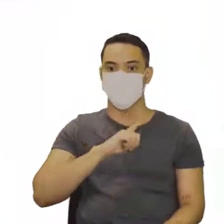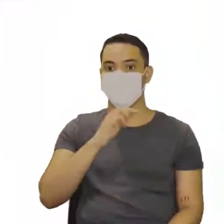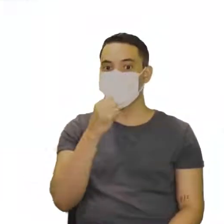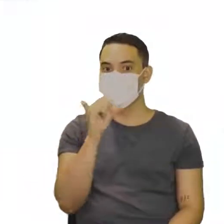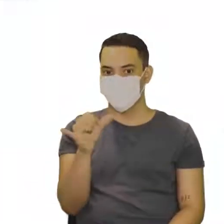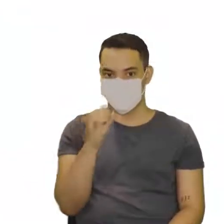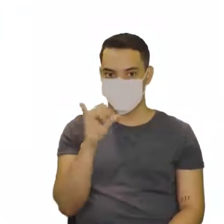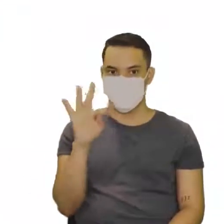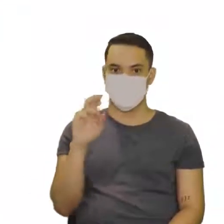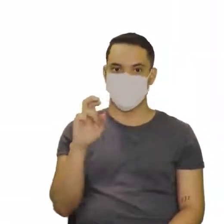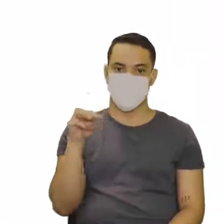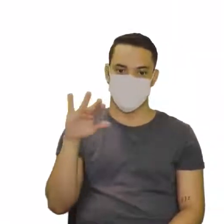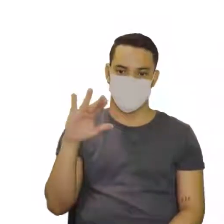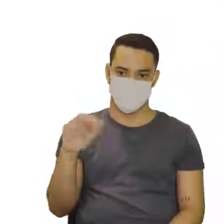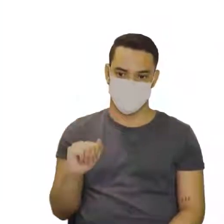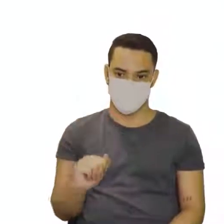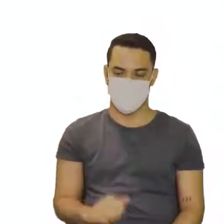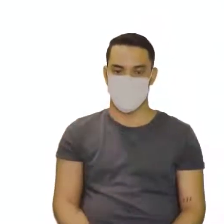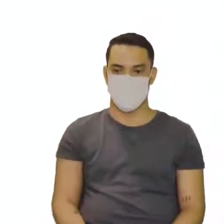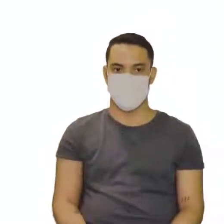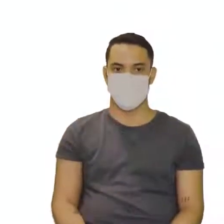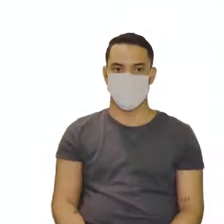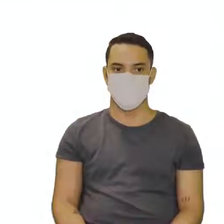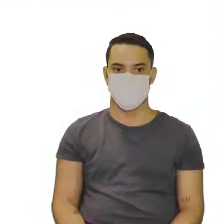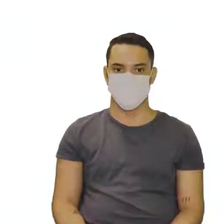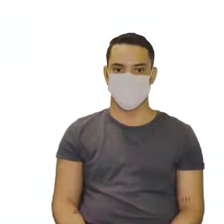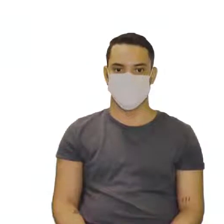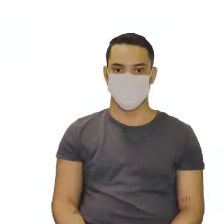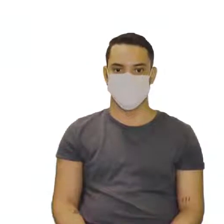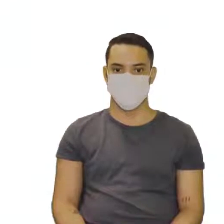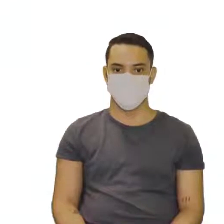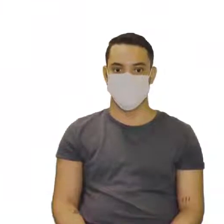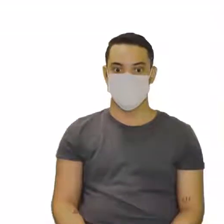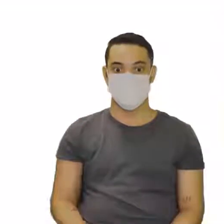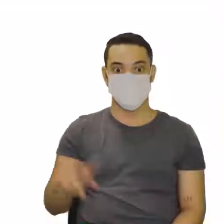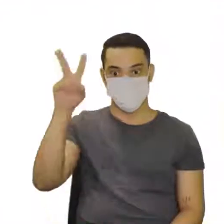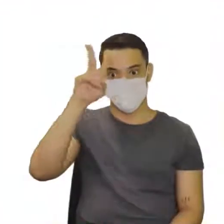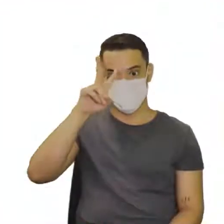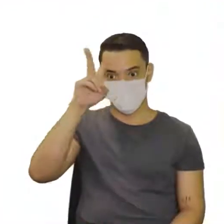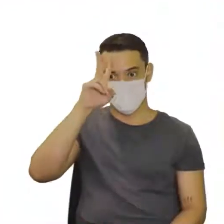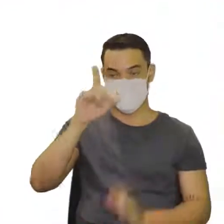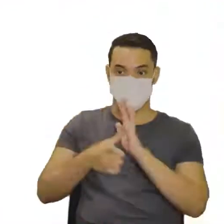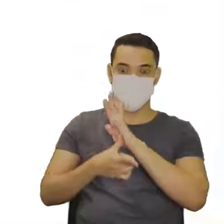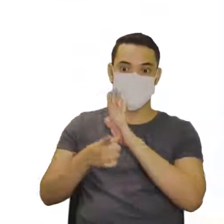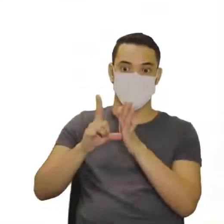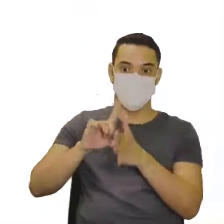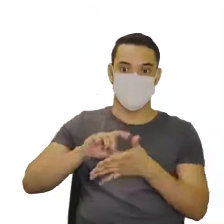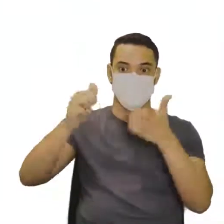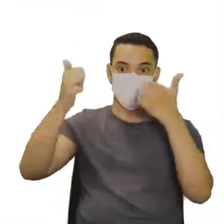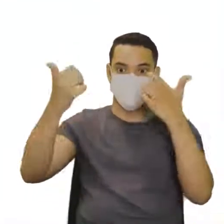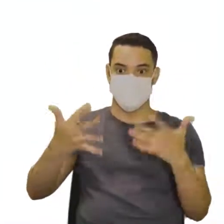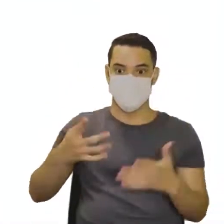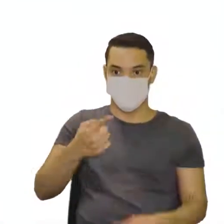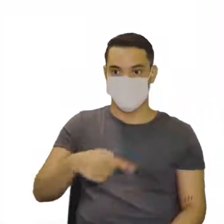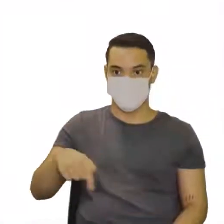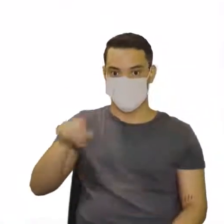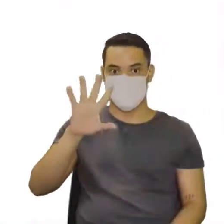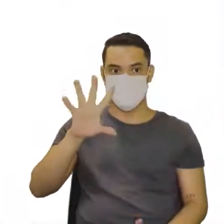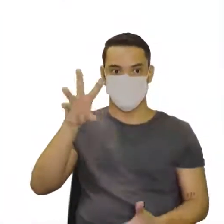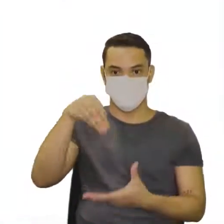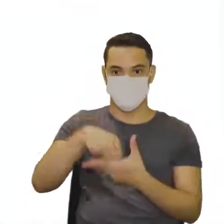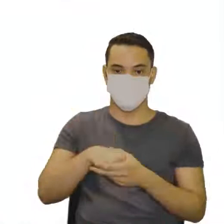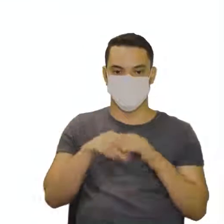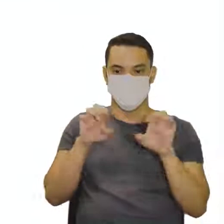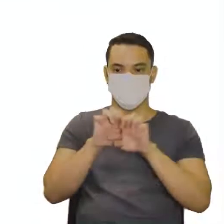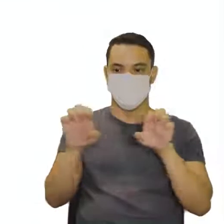tá bom? E aqui, pessoal, olha só, como eu tinha falado para vocês, na equação do